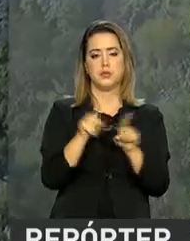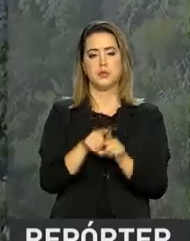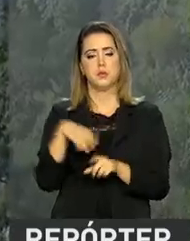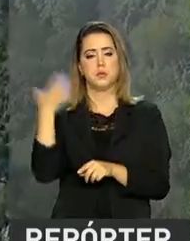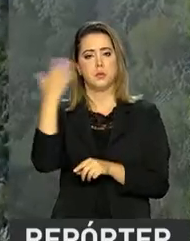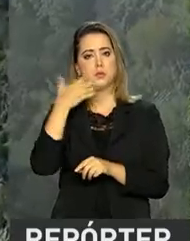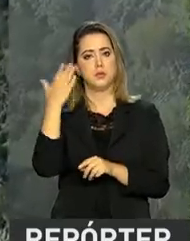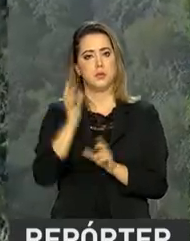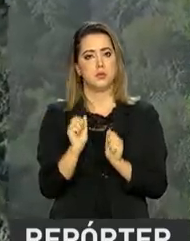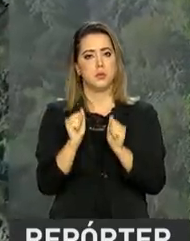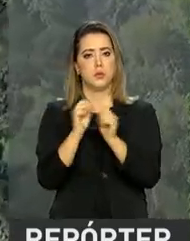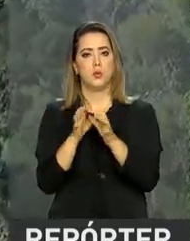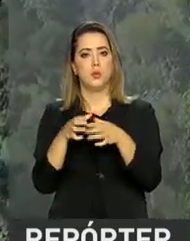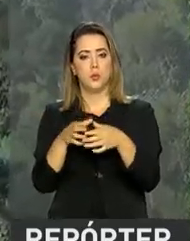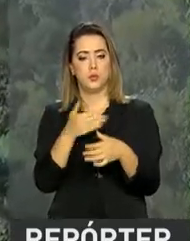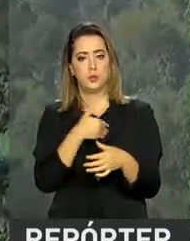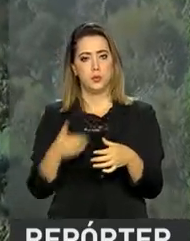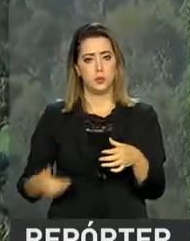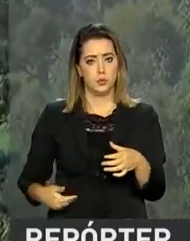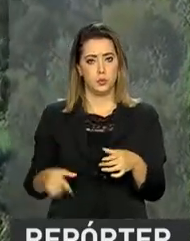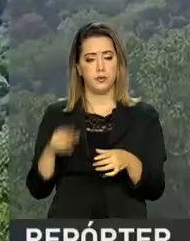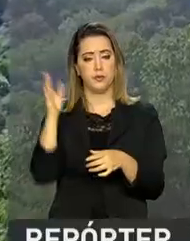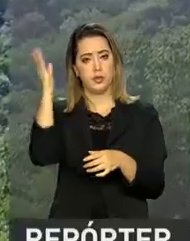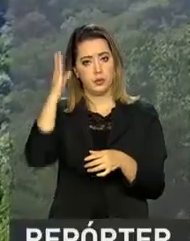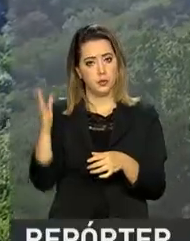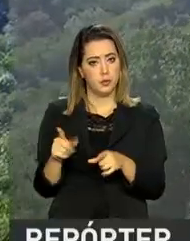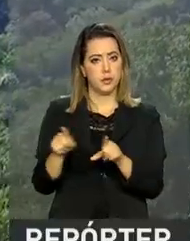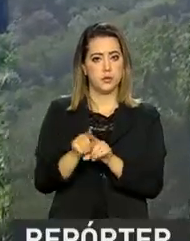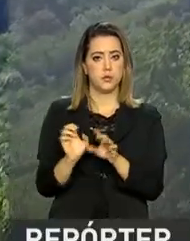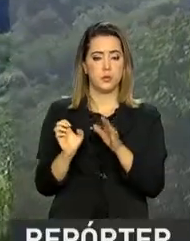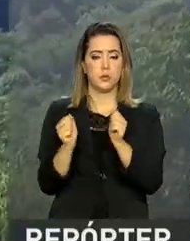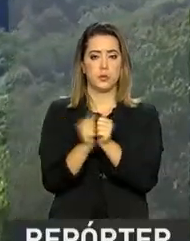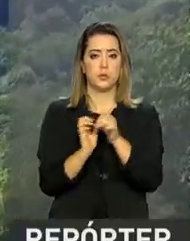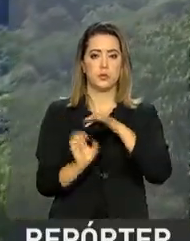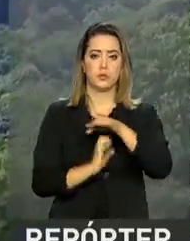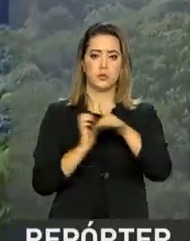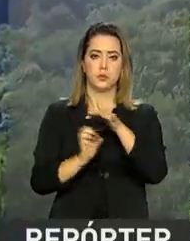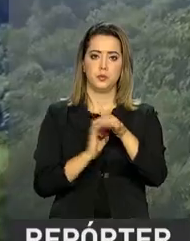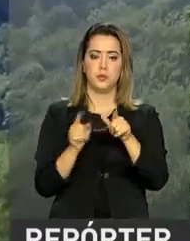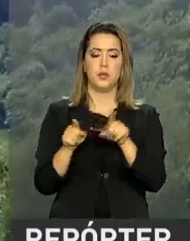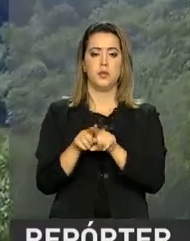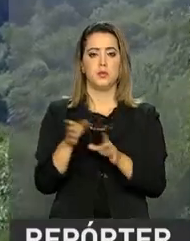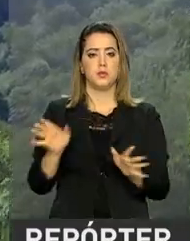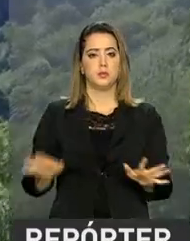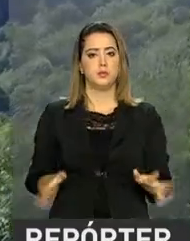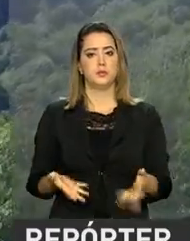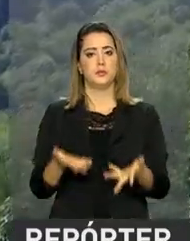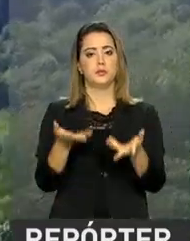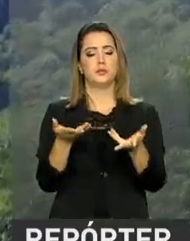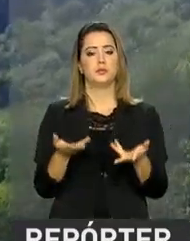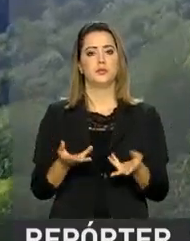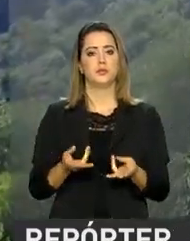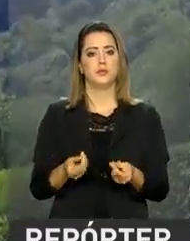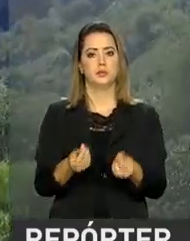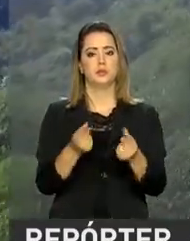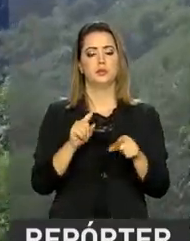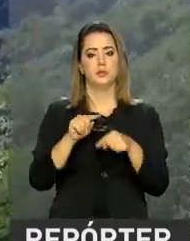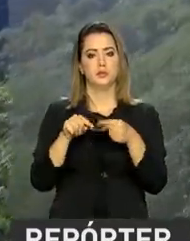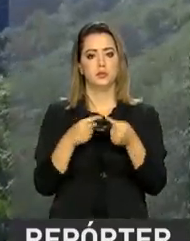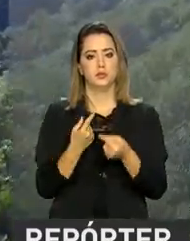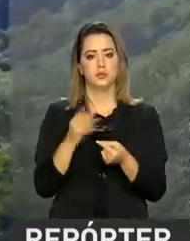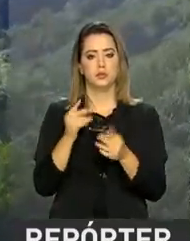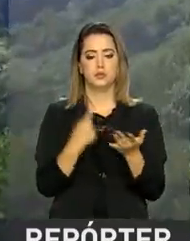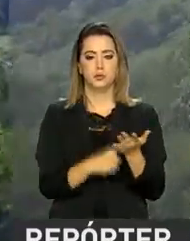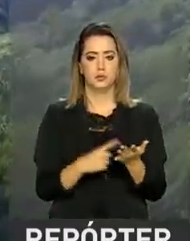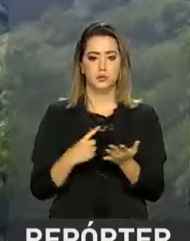promovido pelo governo brasileiro com empresários e investidores para a promoção de investimentos depois dos